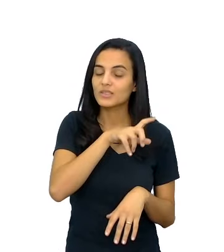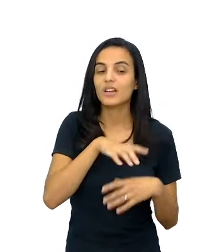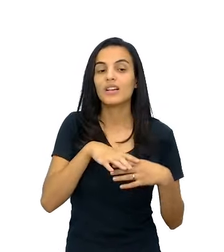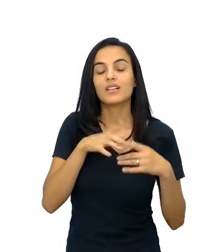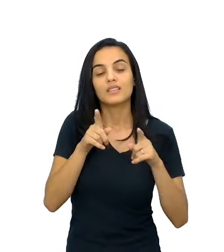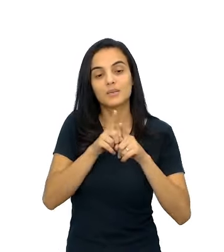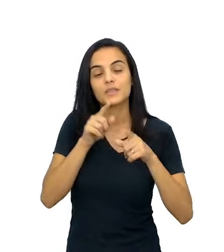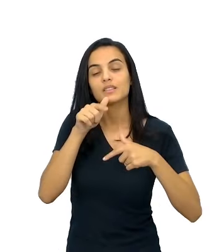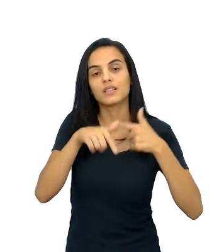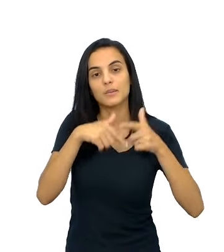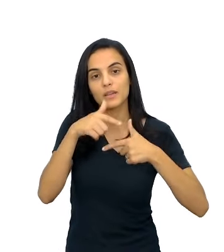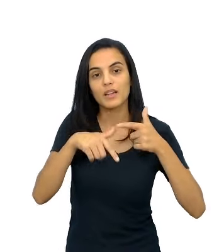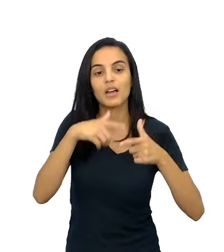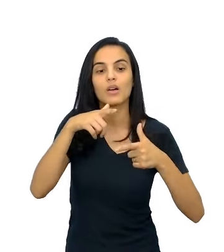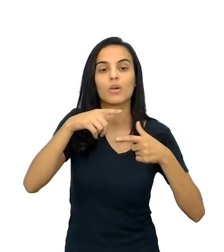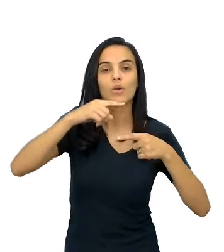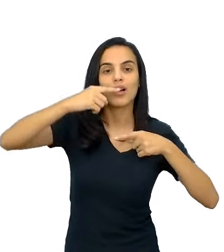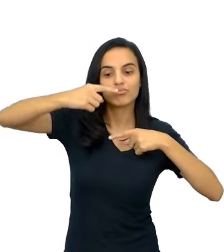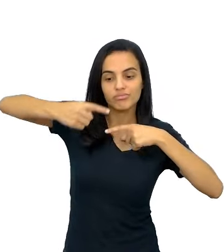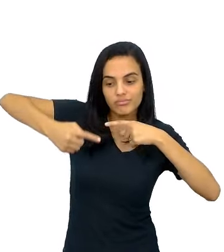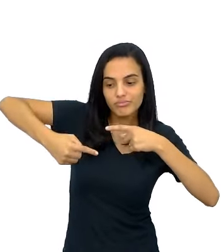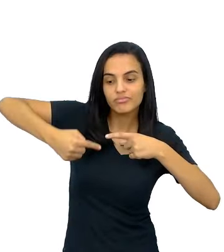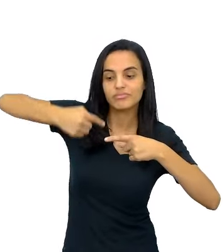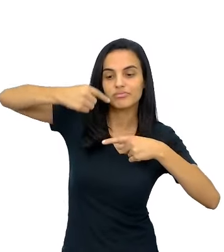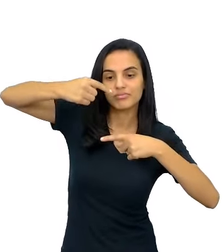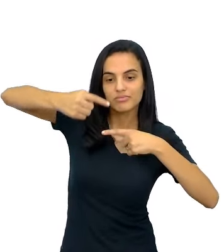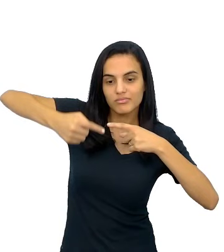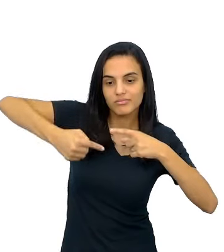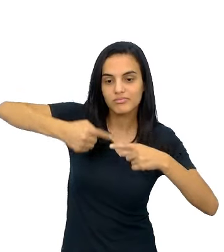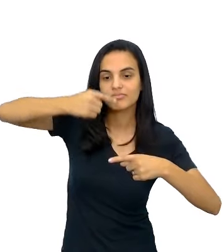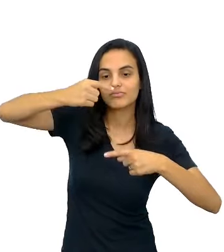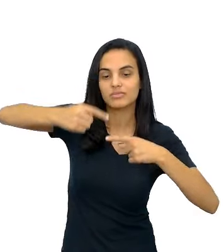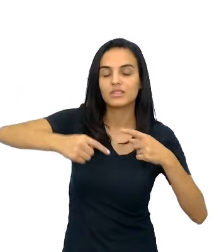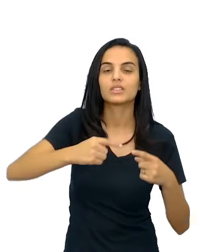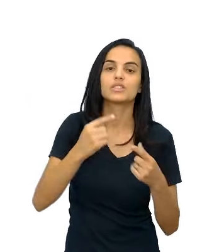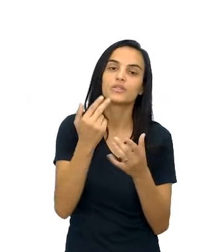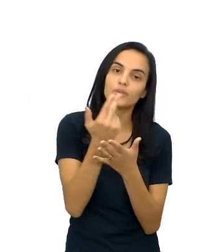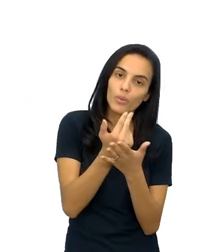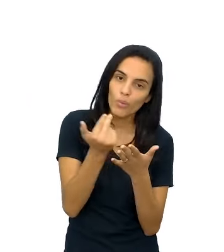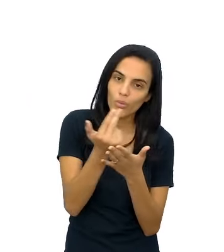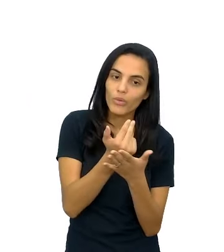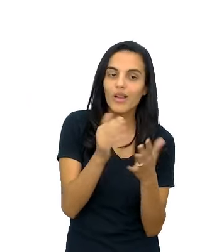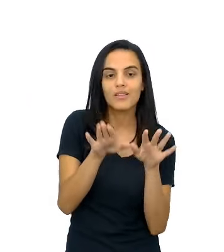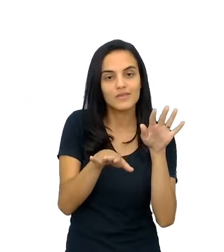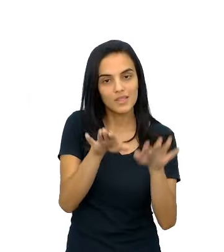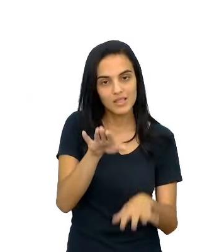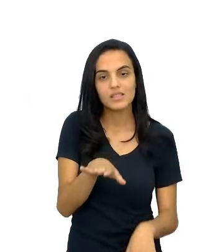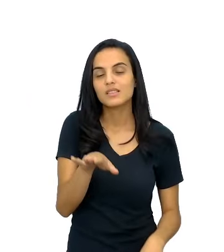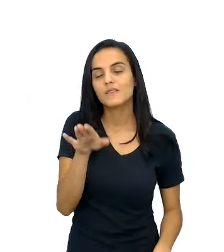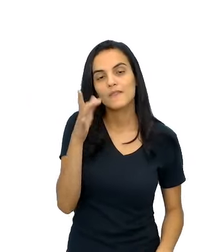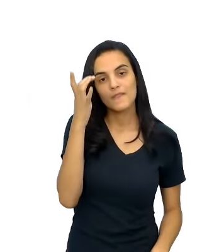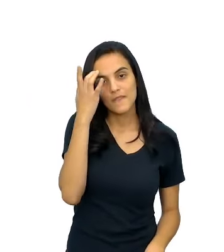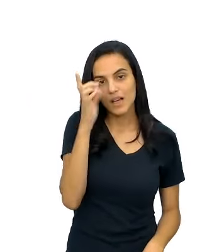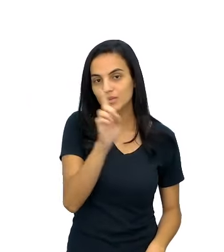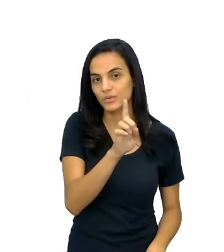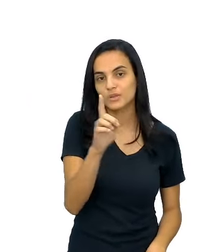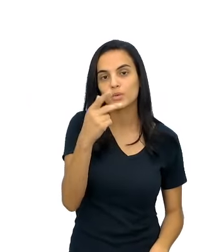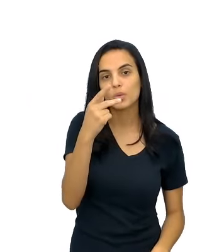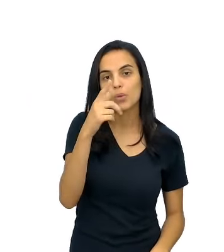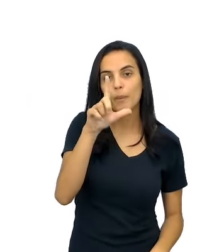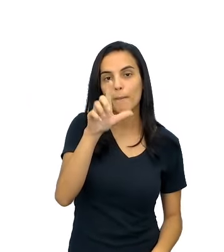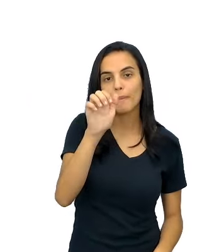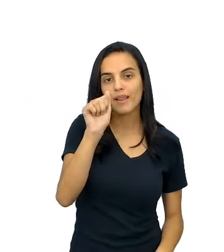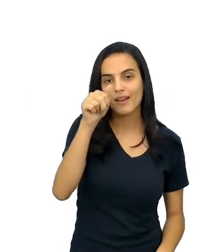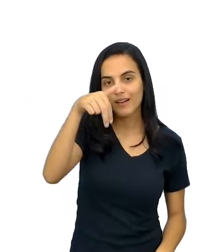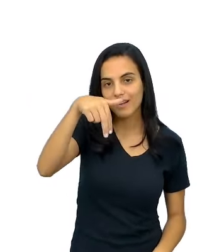trabalhar com a rotação e a translação de figuras. no plano cartesiano, né, eles têm